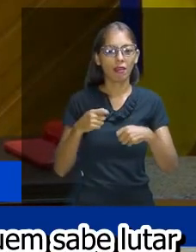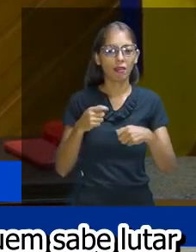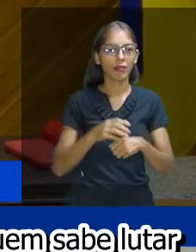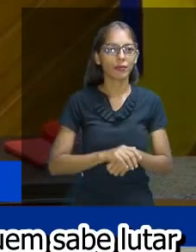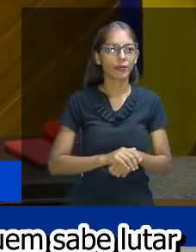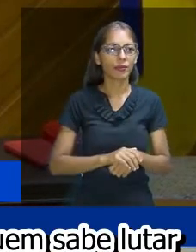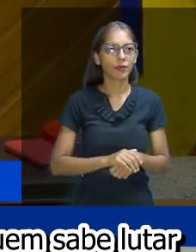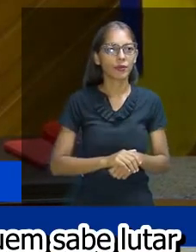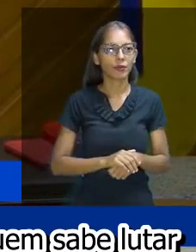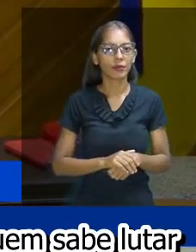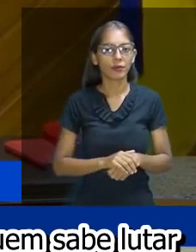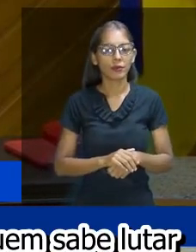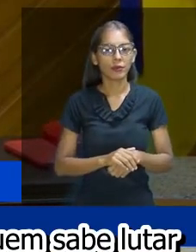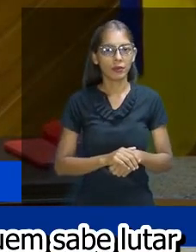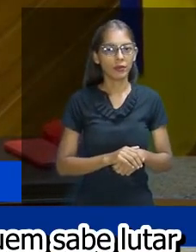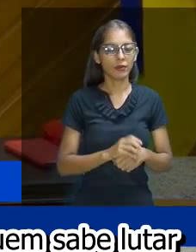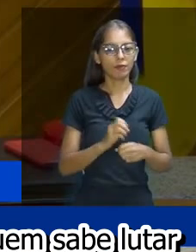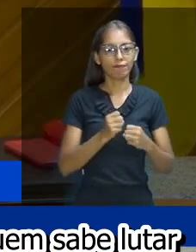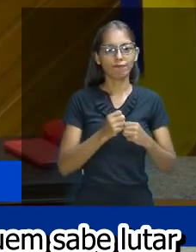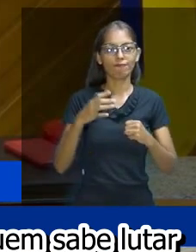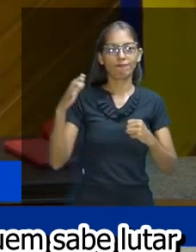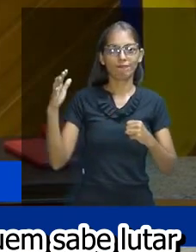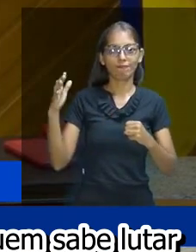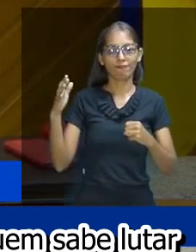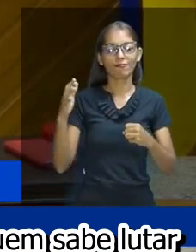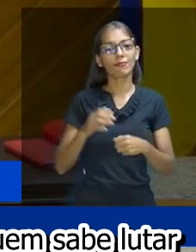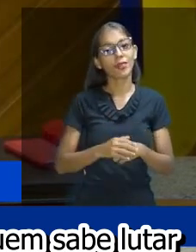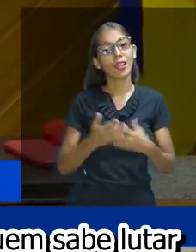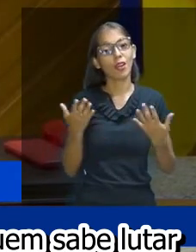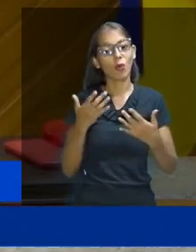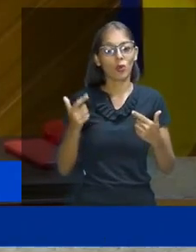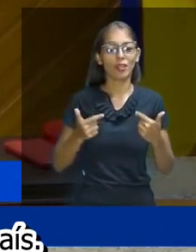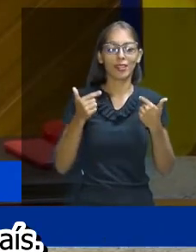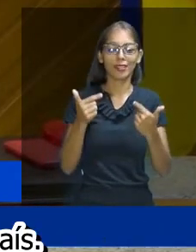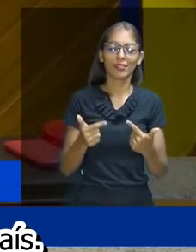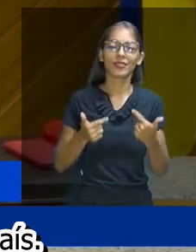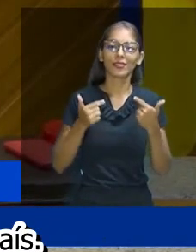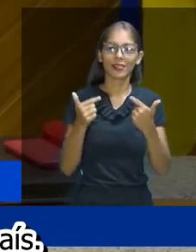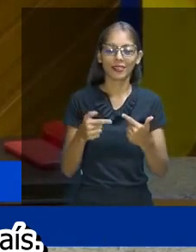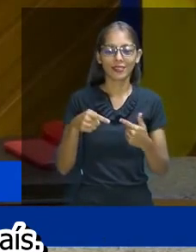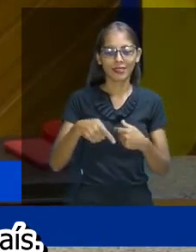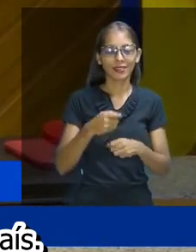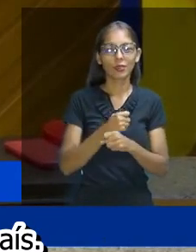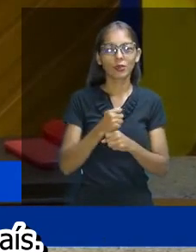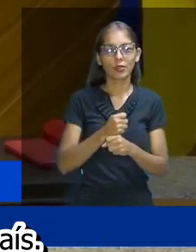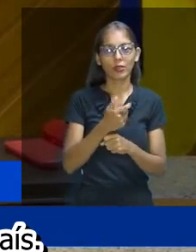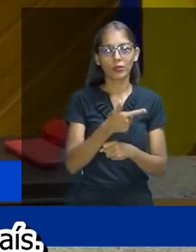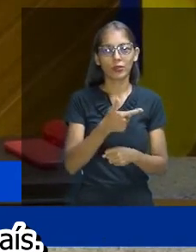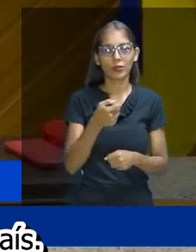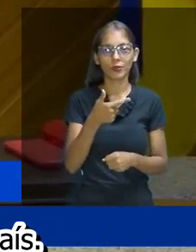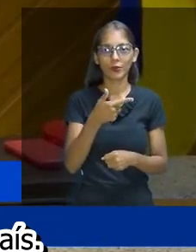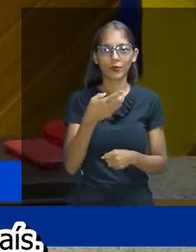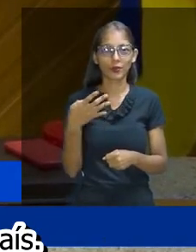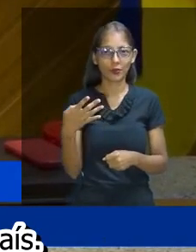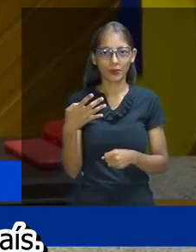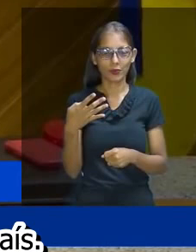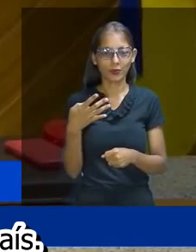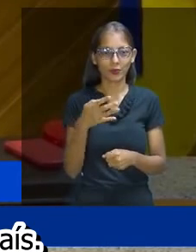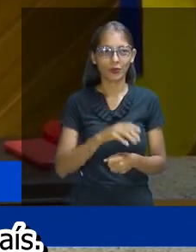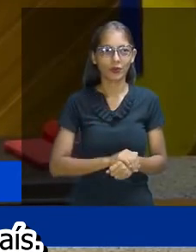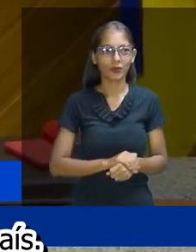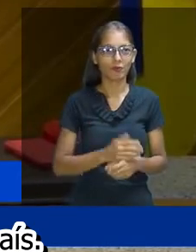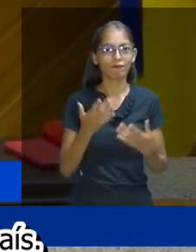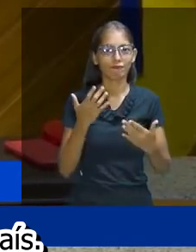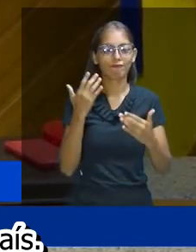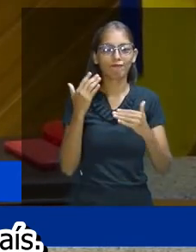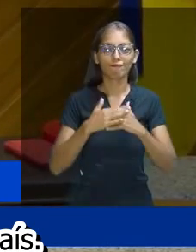Diamante de Qualidade, quem sabe lutar neste ano de 2024, lutar pelo reconhecimento